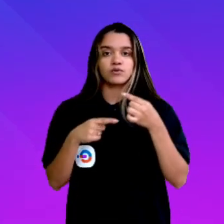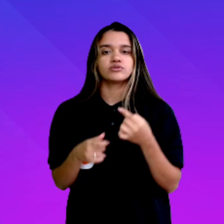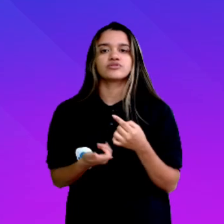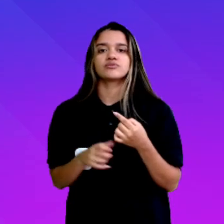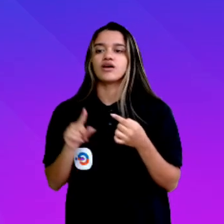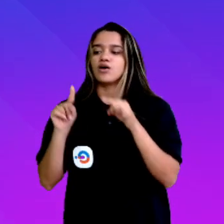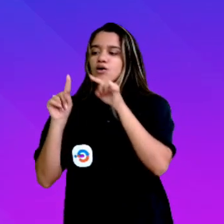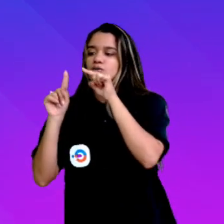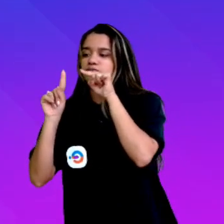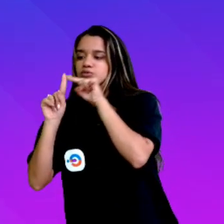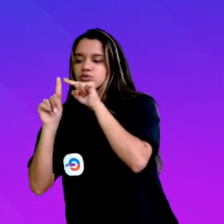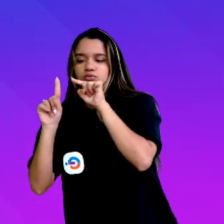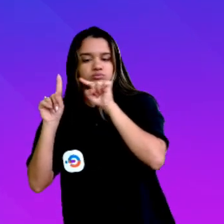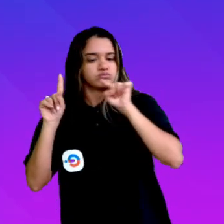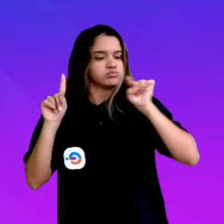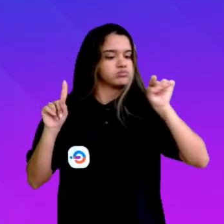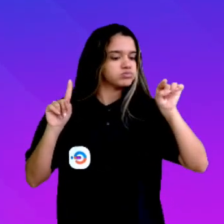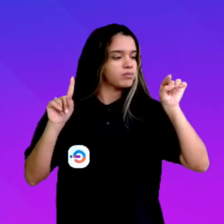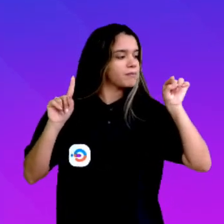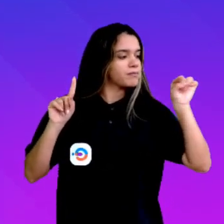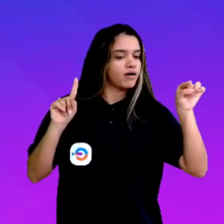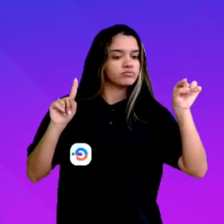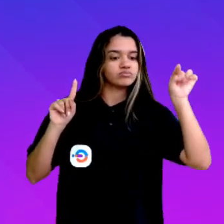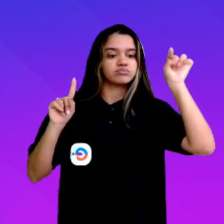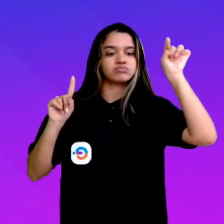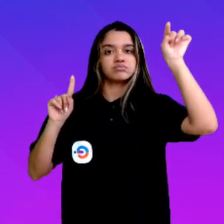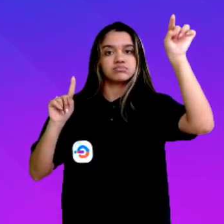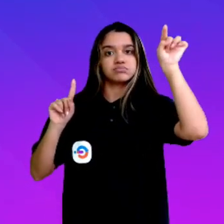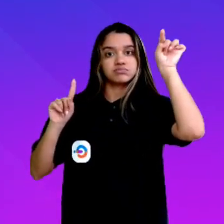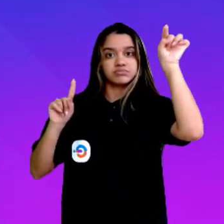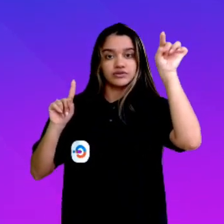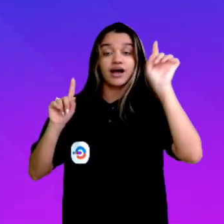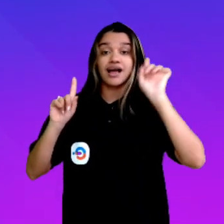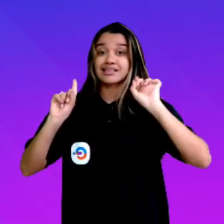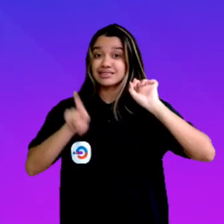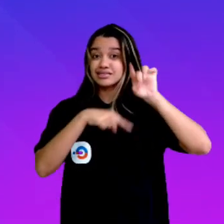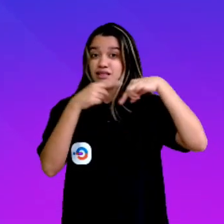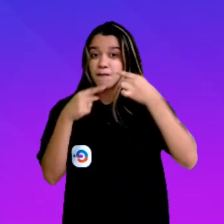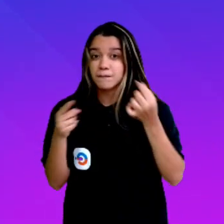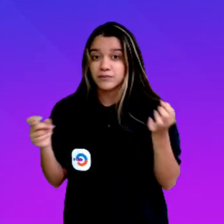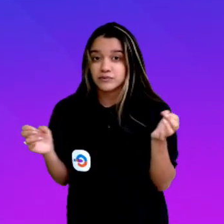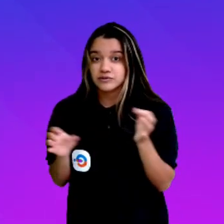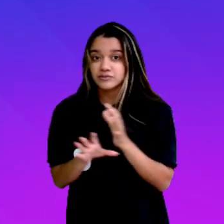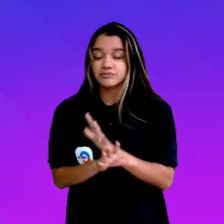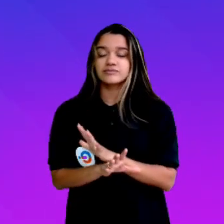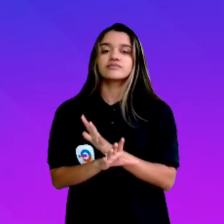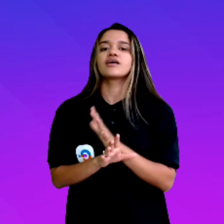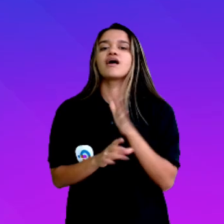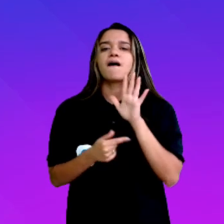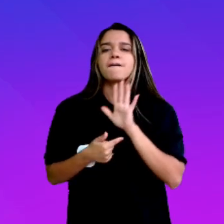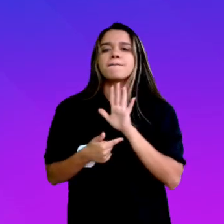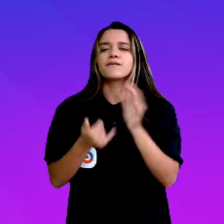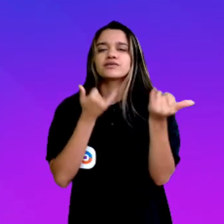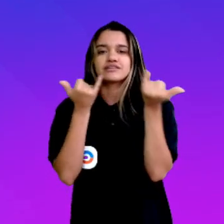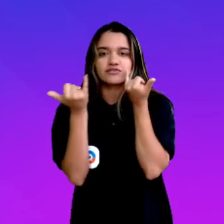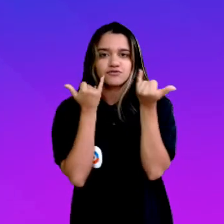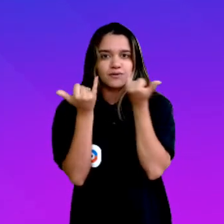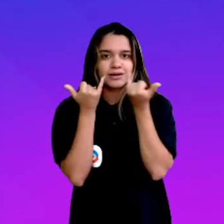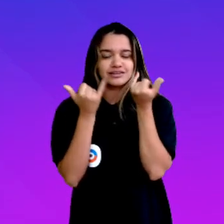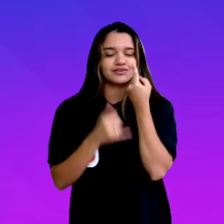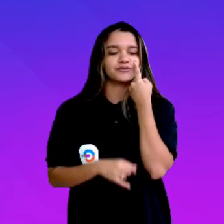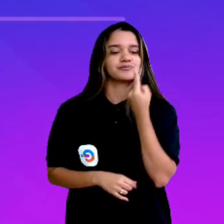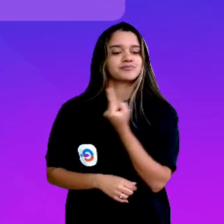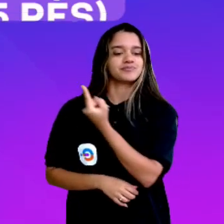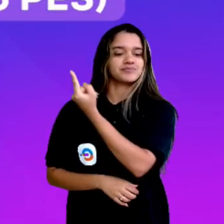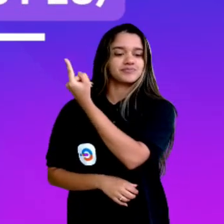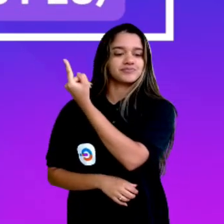até conseguir contornar a praça toda. No fim, depois que o contorno é totalmente fechado, aparecem algumas informações, em que